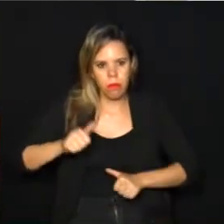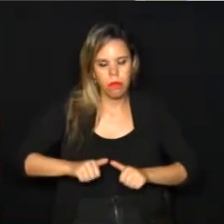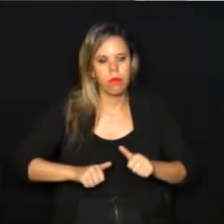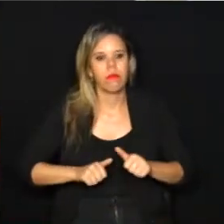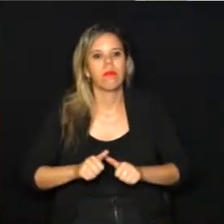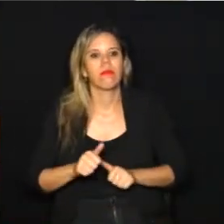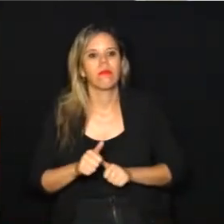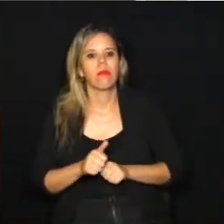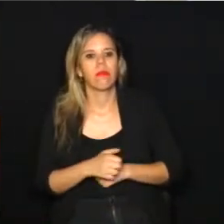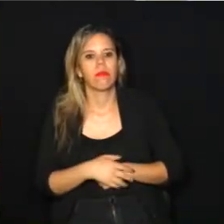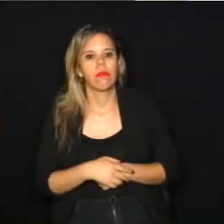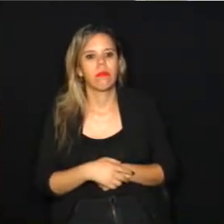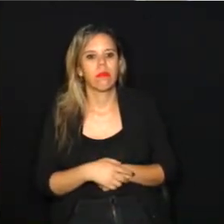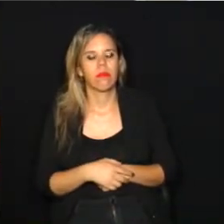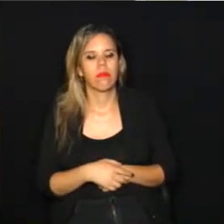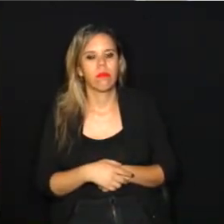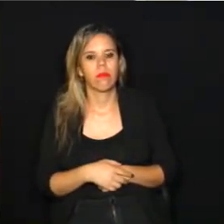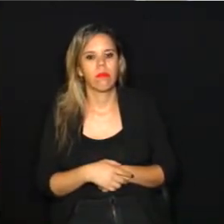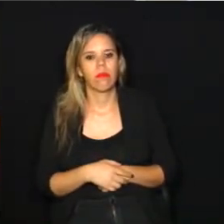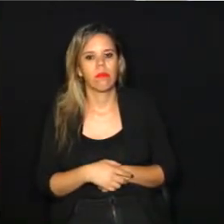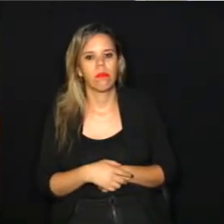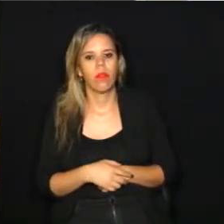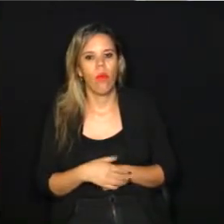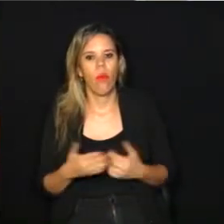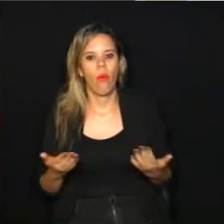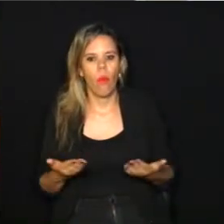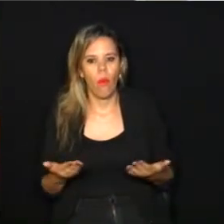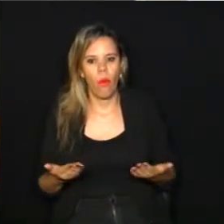é que nós hoje